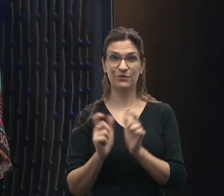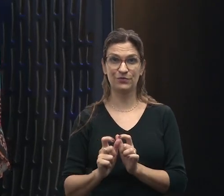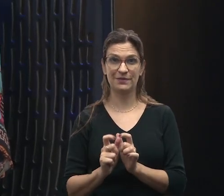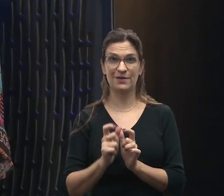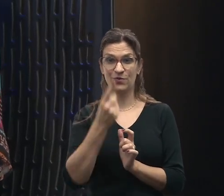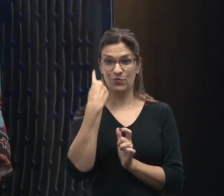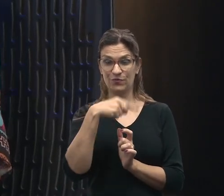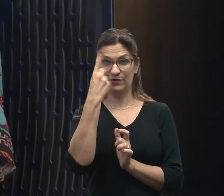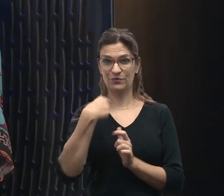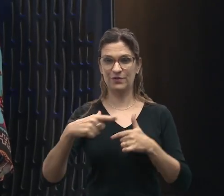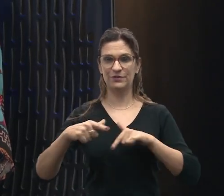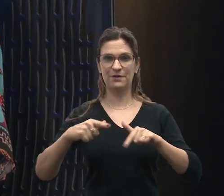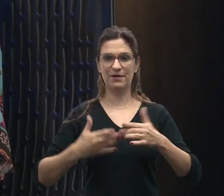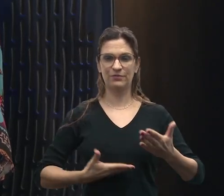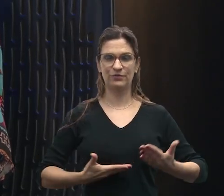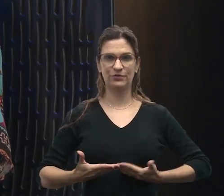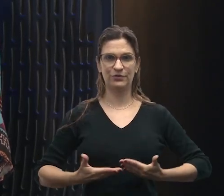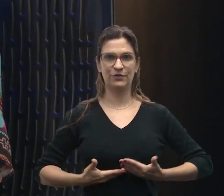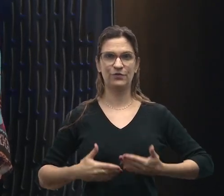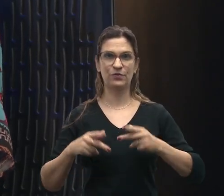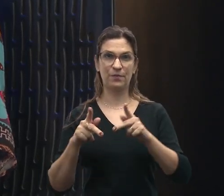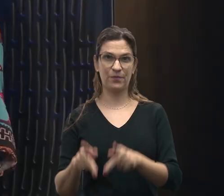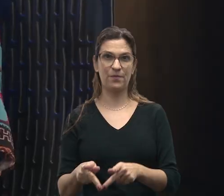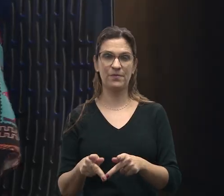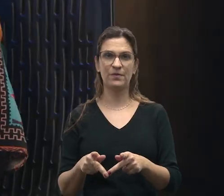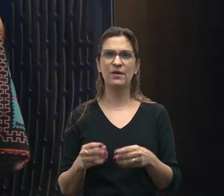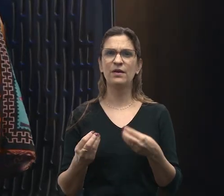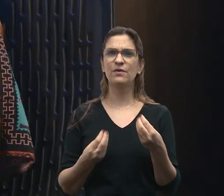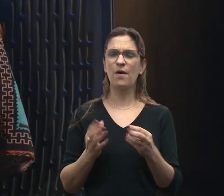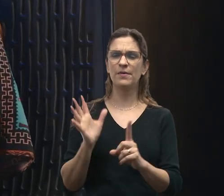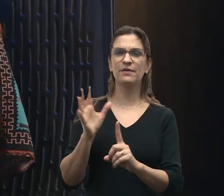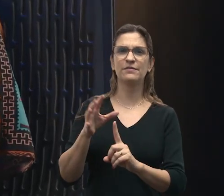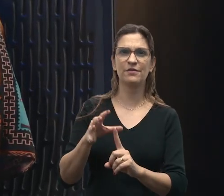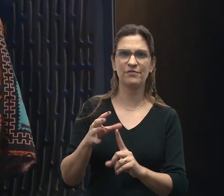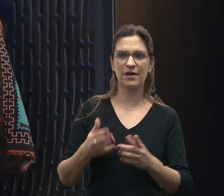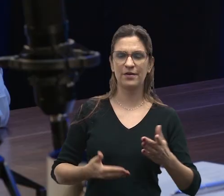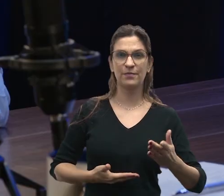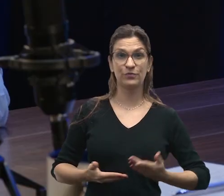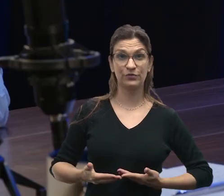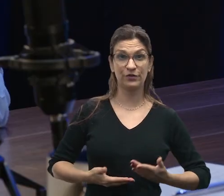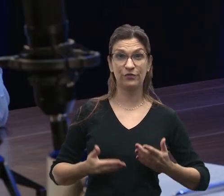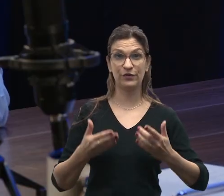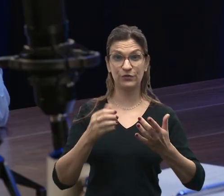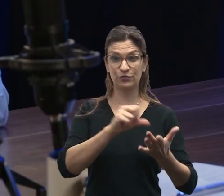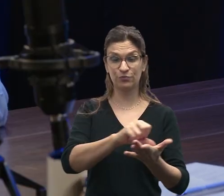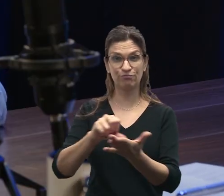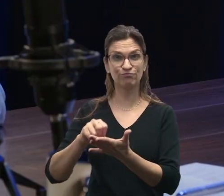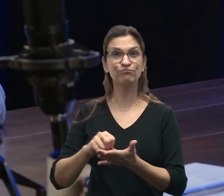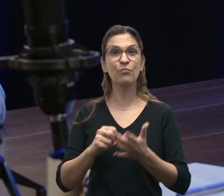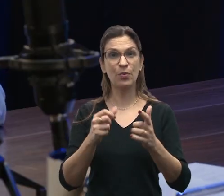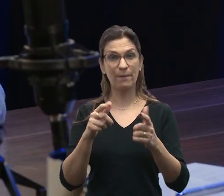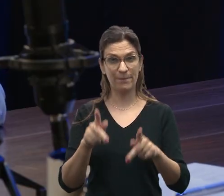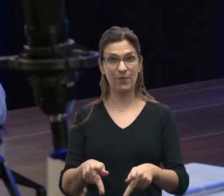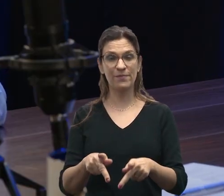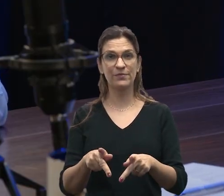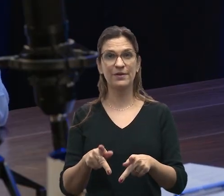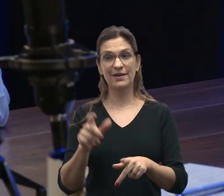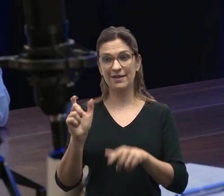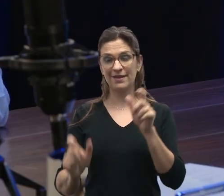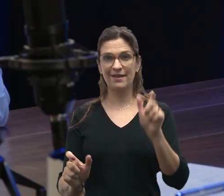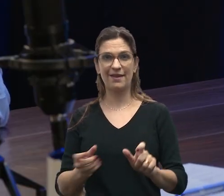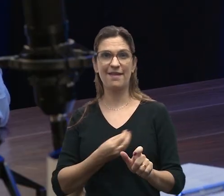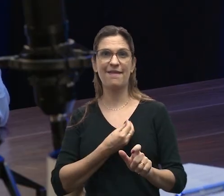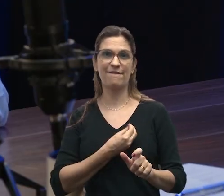isso impacta, tanto no serviço público como para esse trabalhador? Bem, primeiro que a gente precisa entender que essa